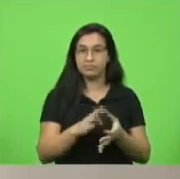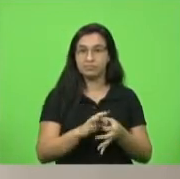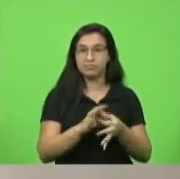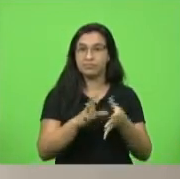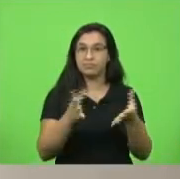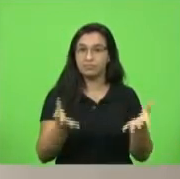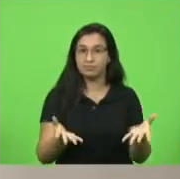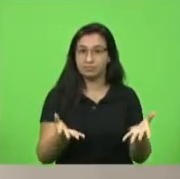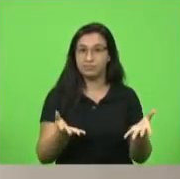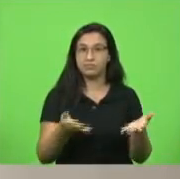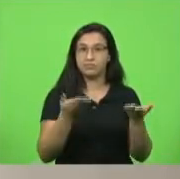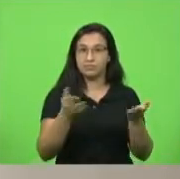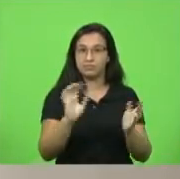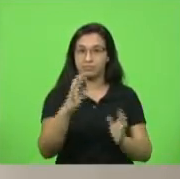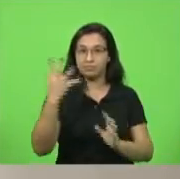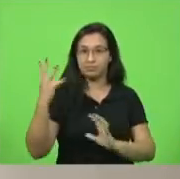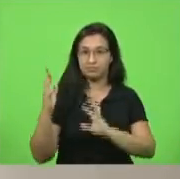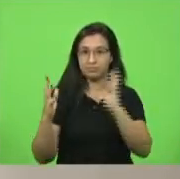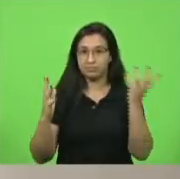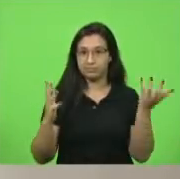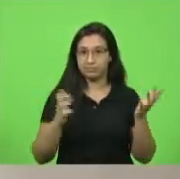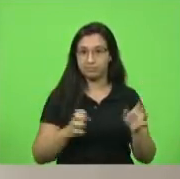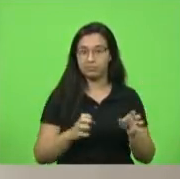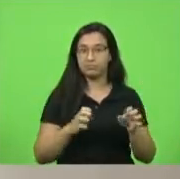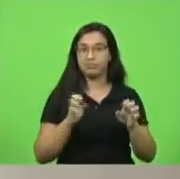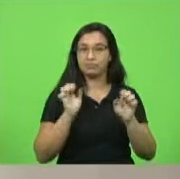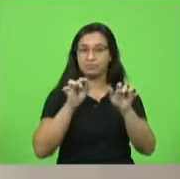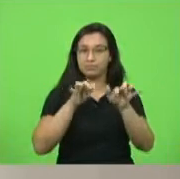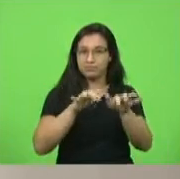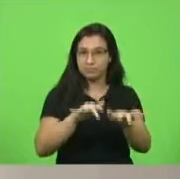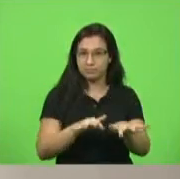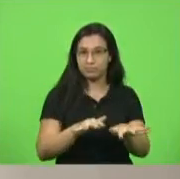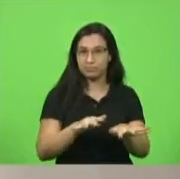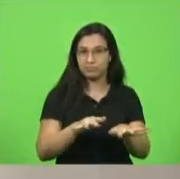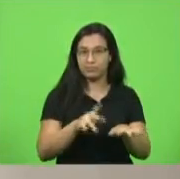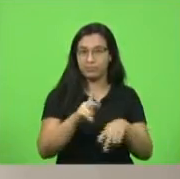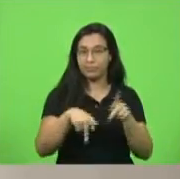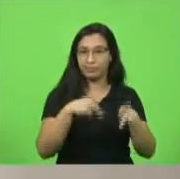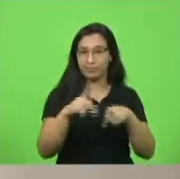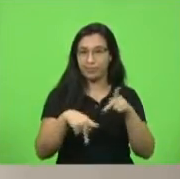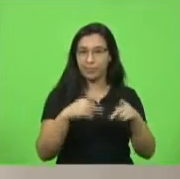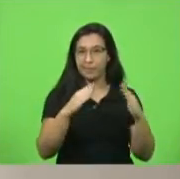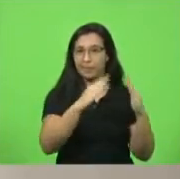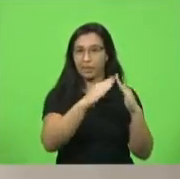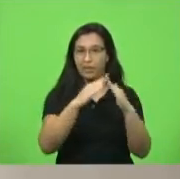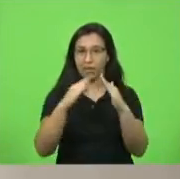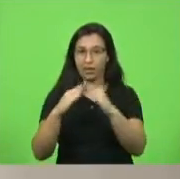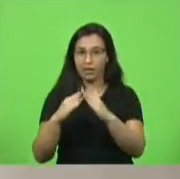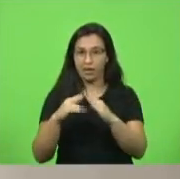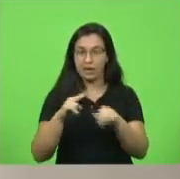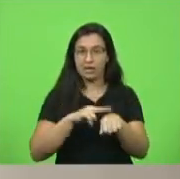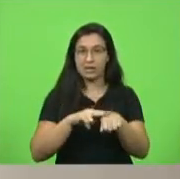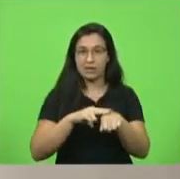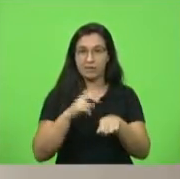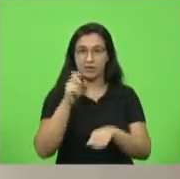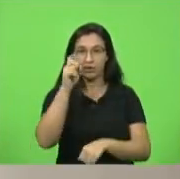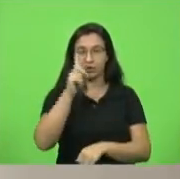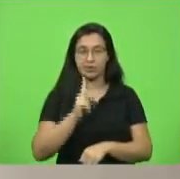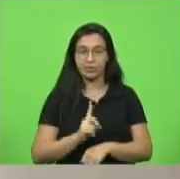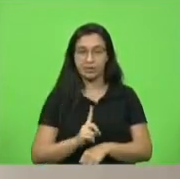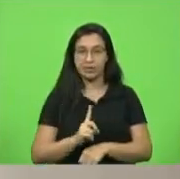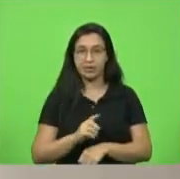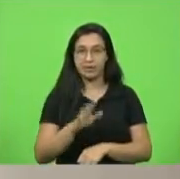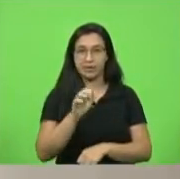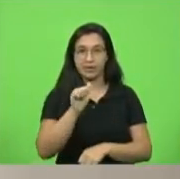licenciamento ambiental de empreendimento de habitação popular ligado ao programa Casa Verde Amarela na cidade de Armazém, em